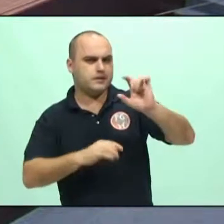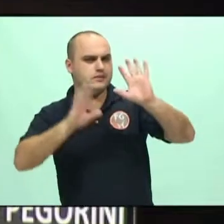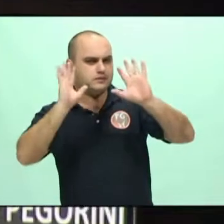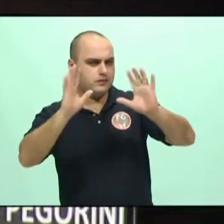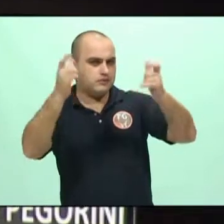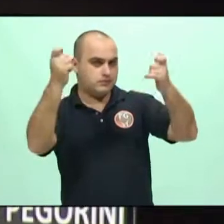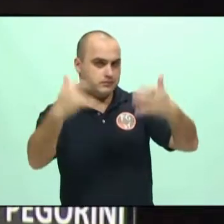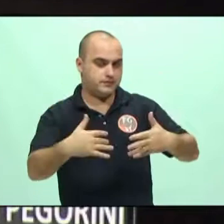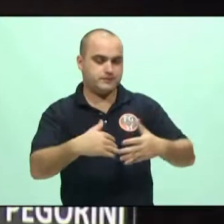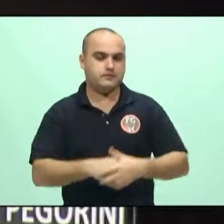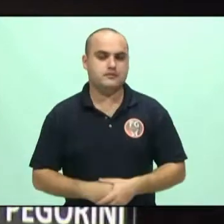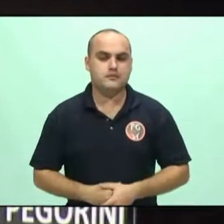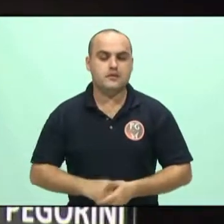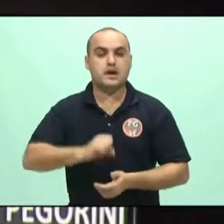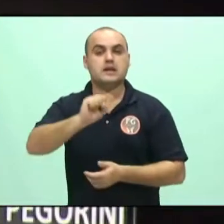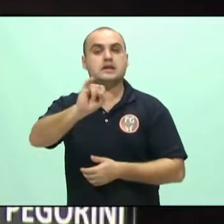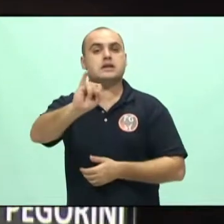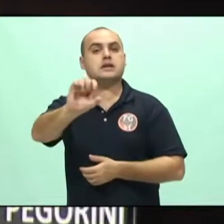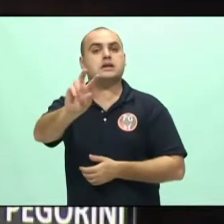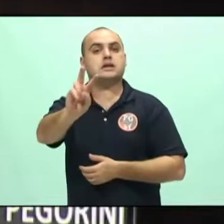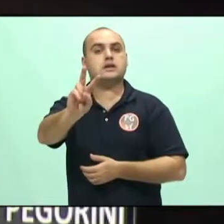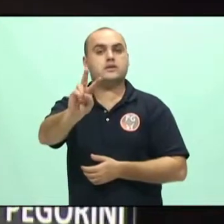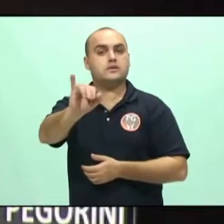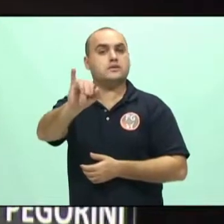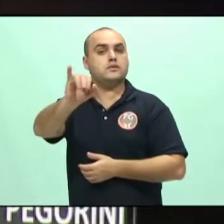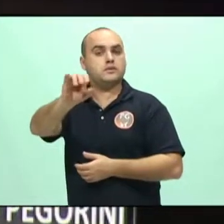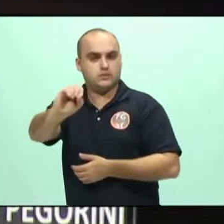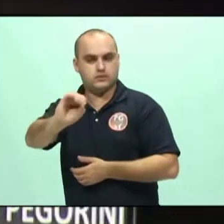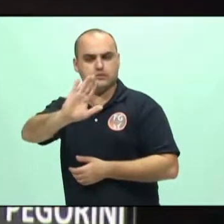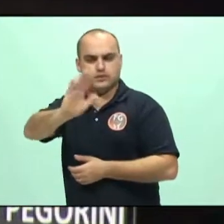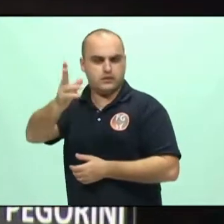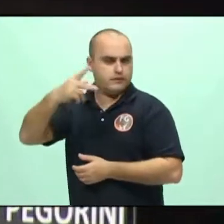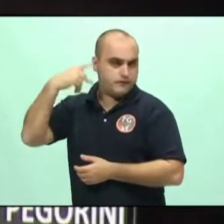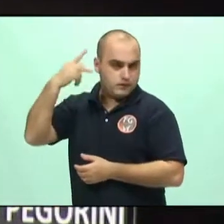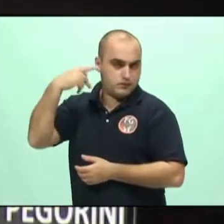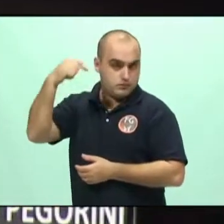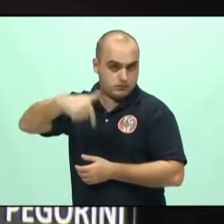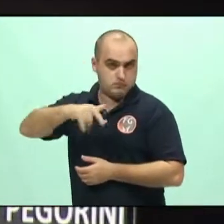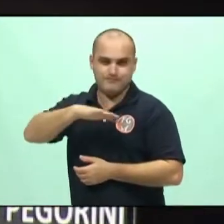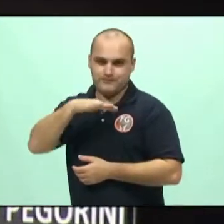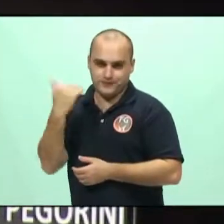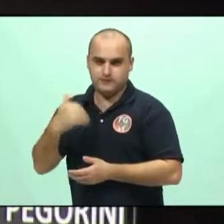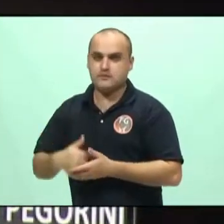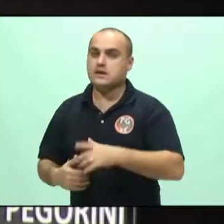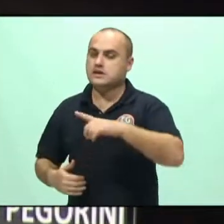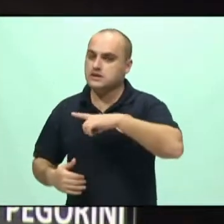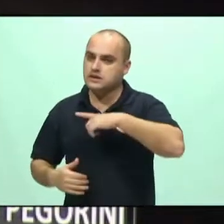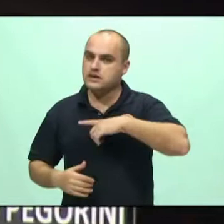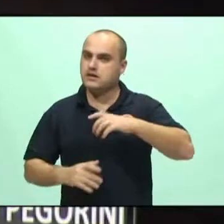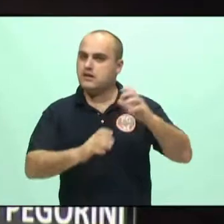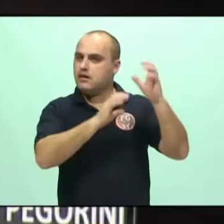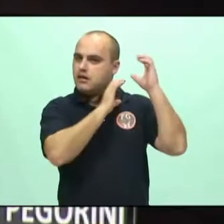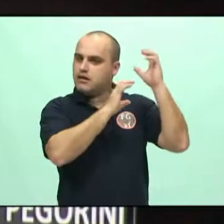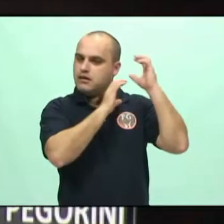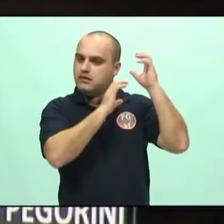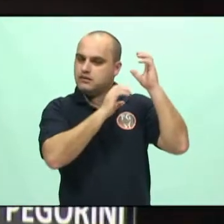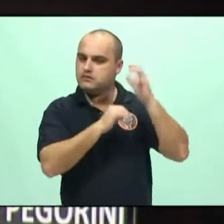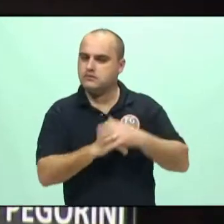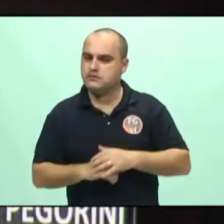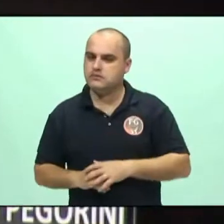falecido Silvio curte foi vereador nesta casa e tinha um programa na Rádio Clube que